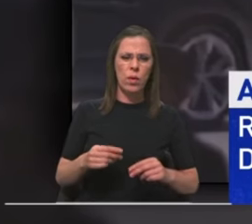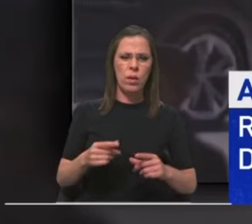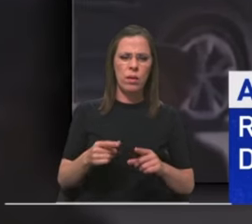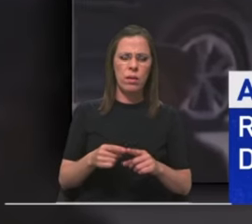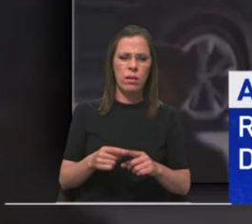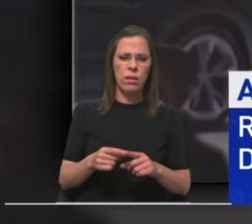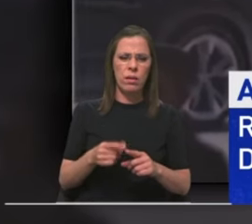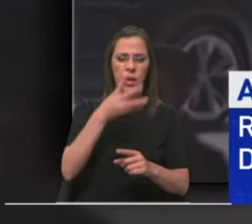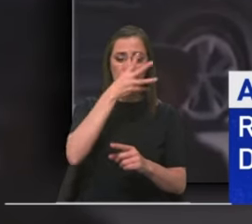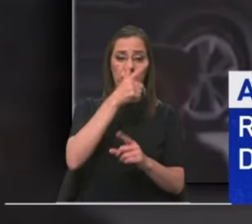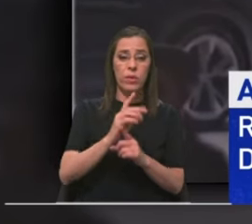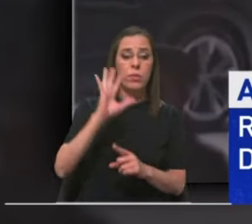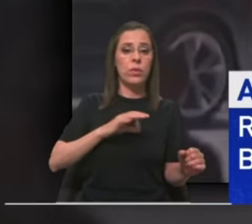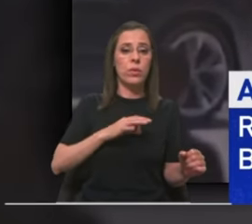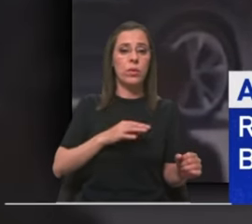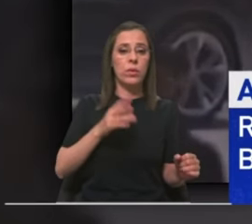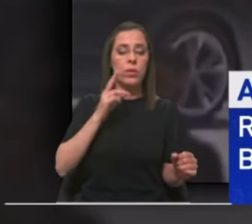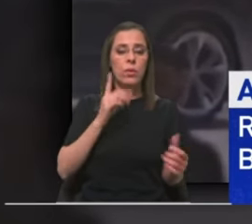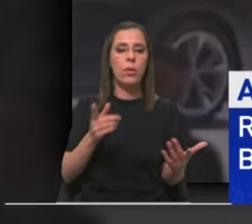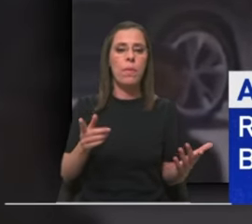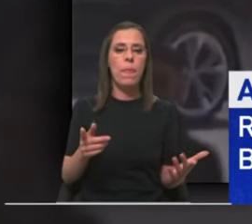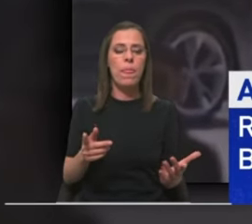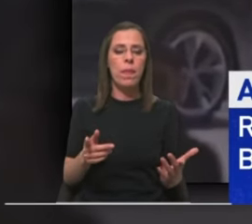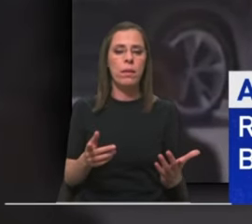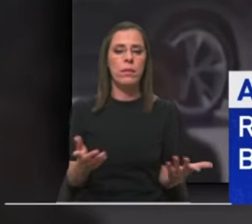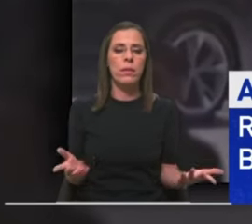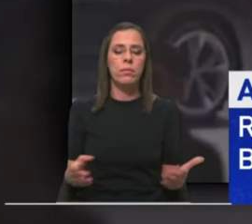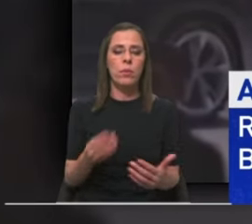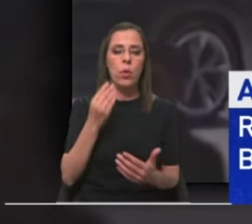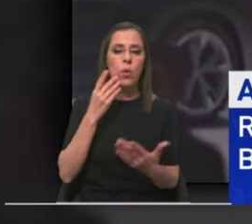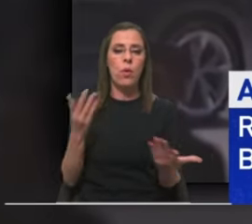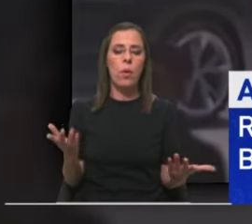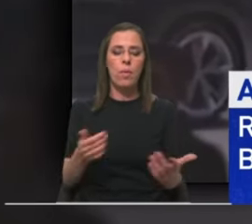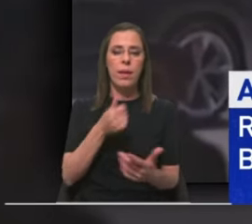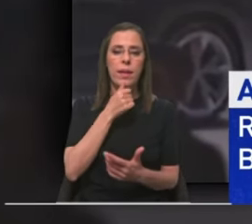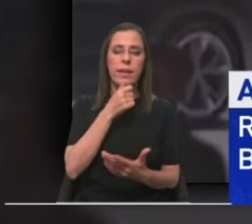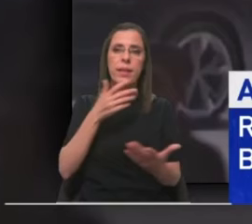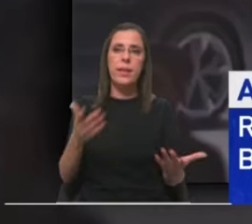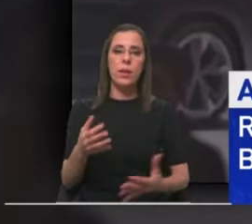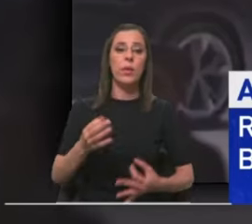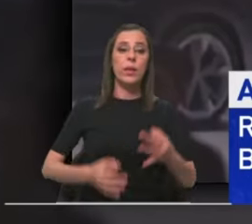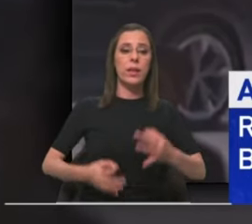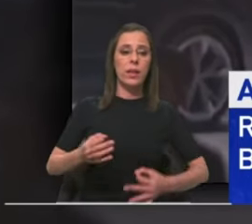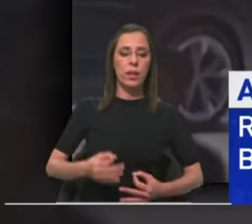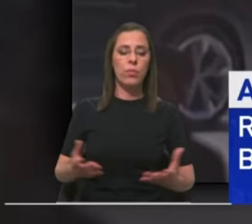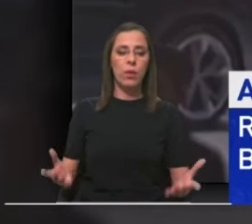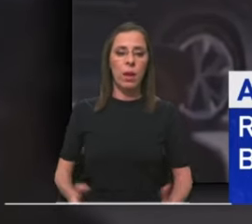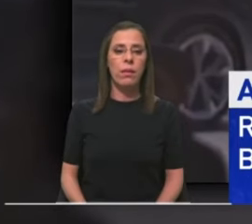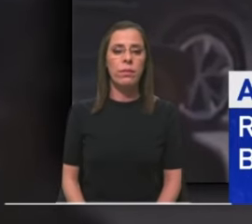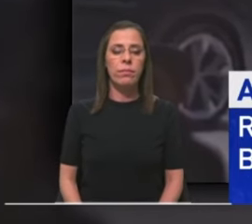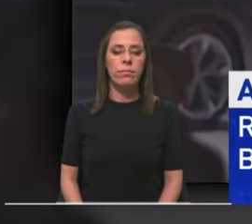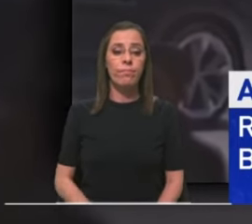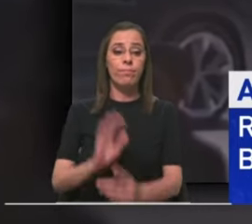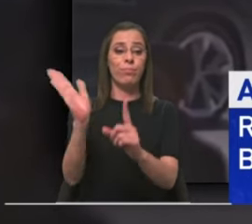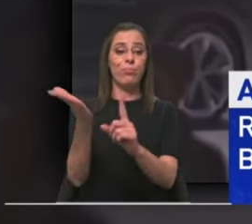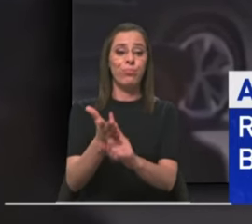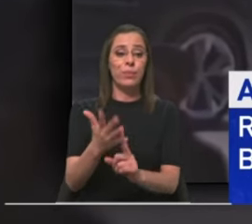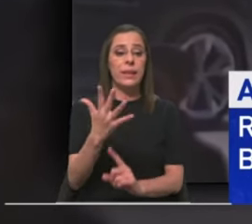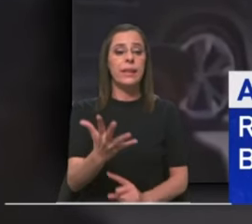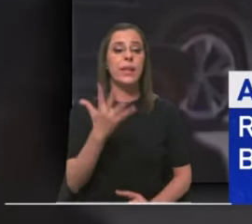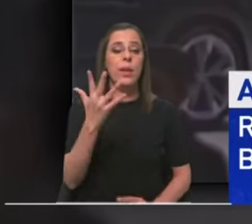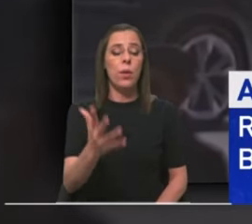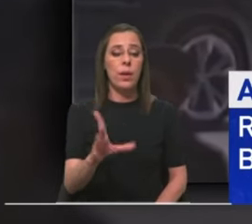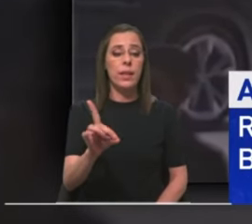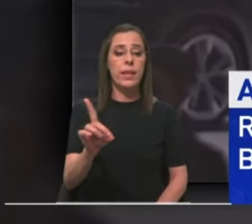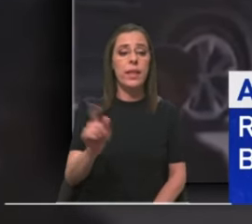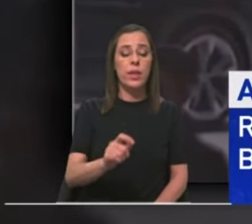desfecho. Infelizmente aconteceu. Como é que reage à decisão do tribunal de lhe aplicar uma pena de 5 anos